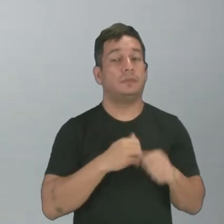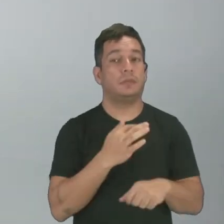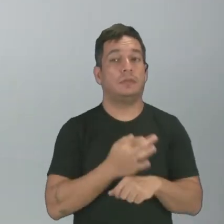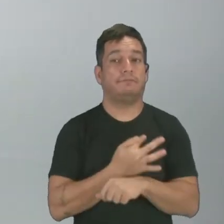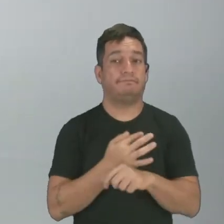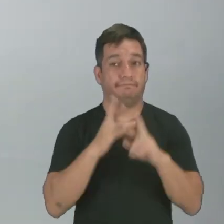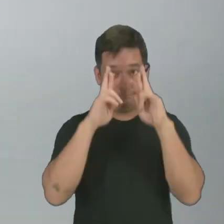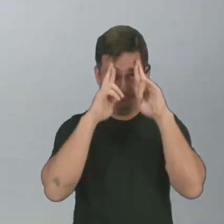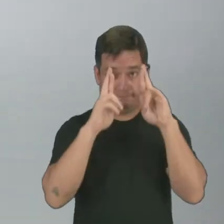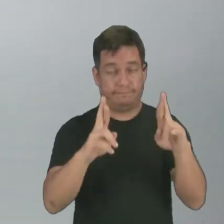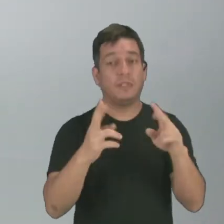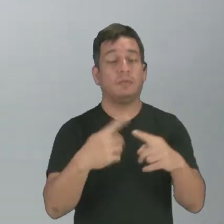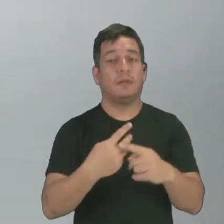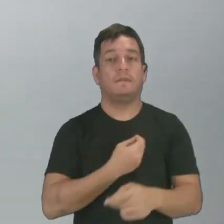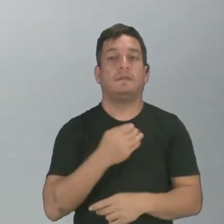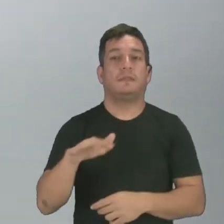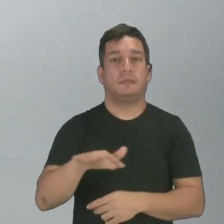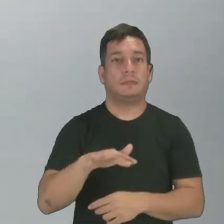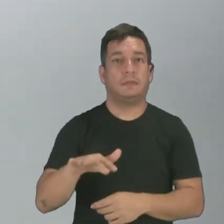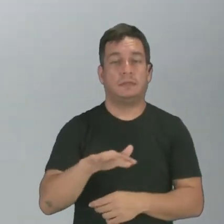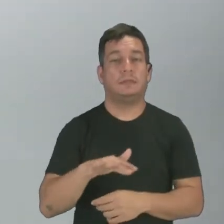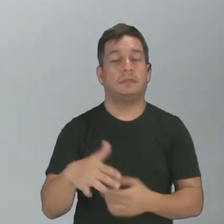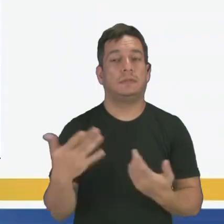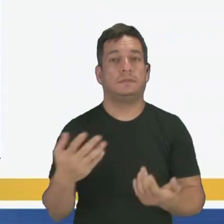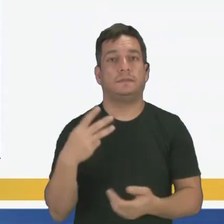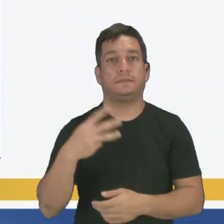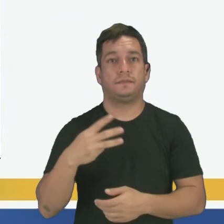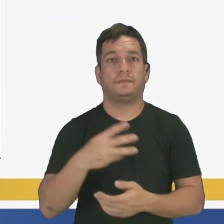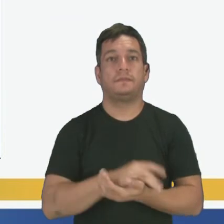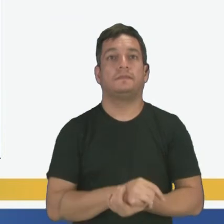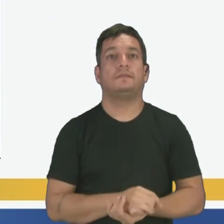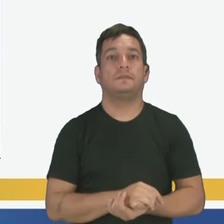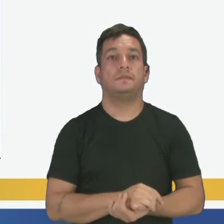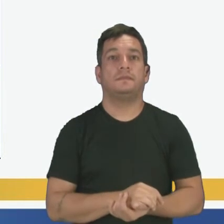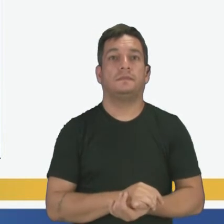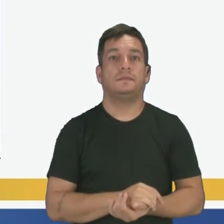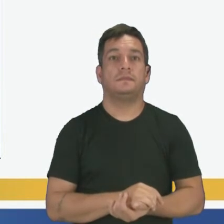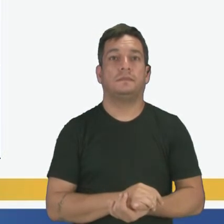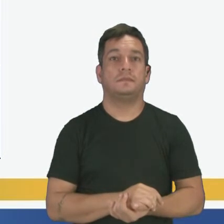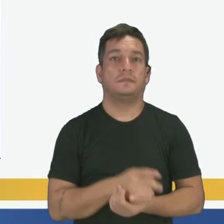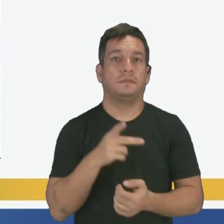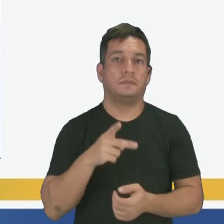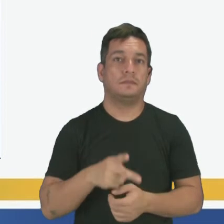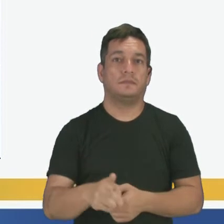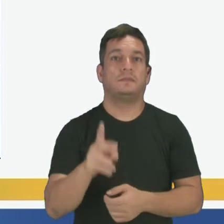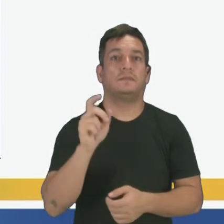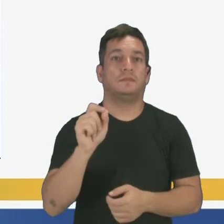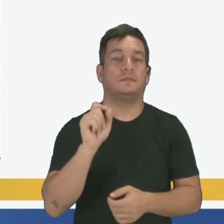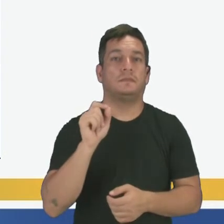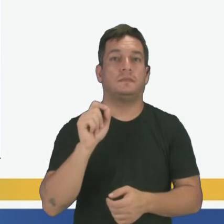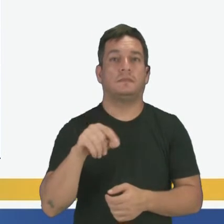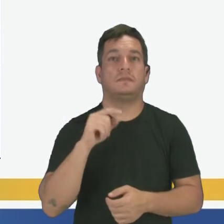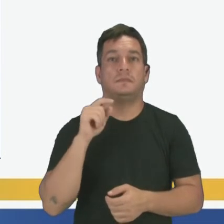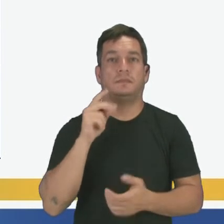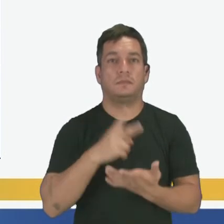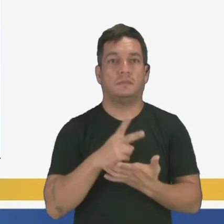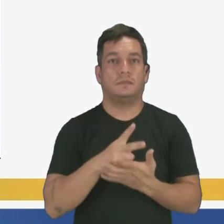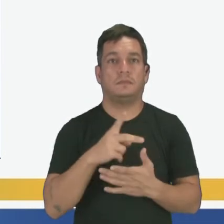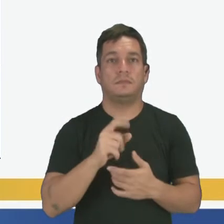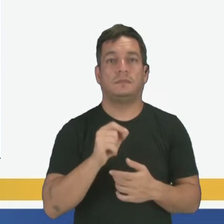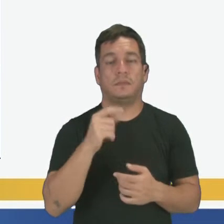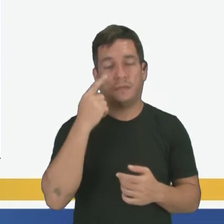suportar porque a gente vive em sociedade, né? O 3, contínua